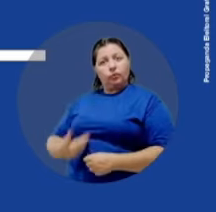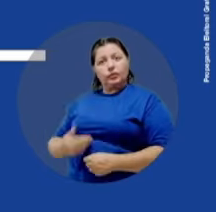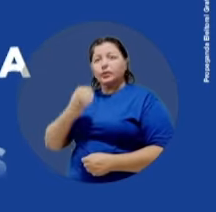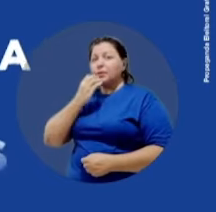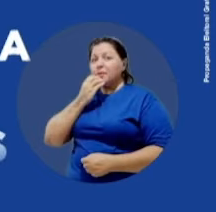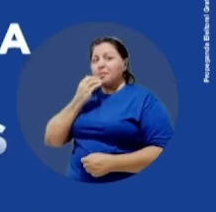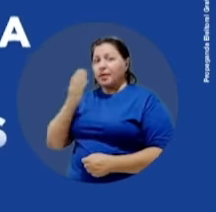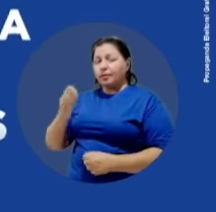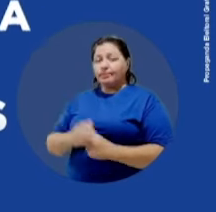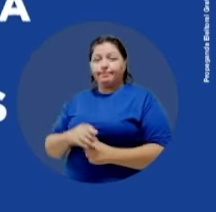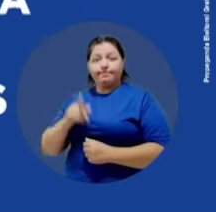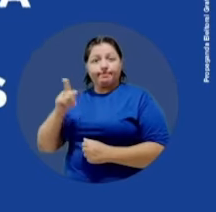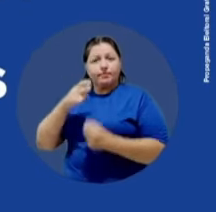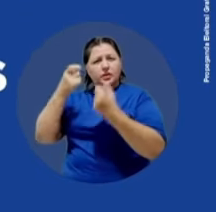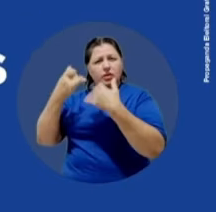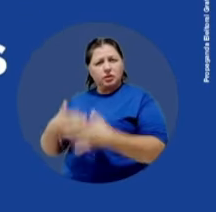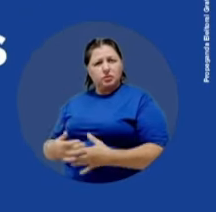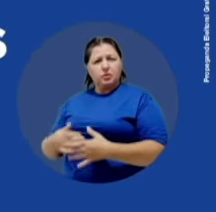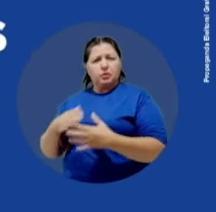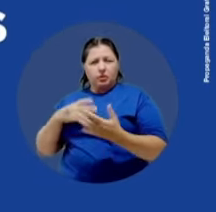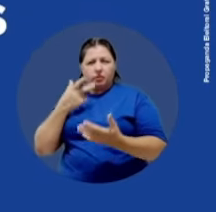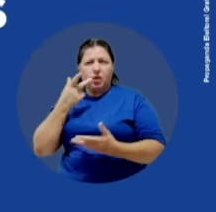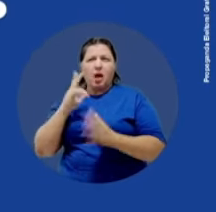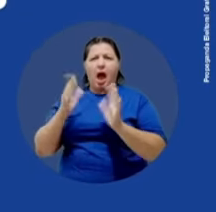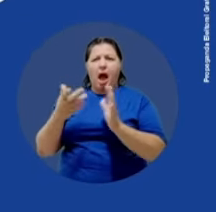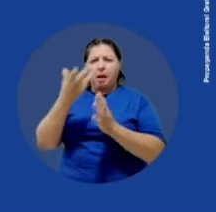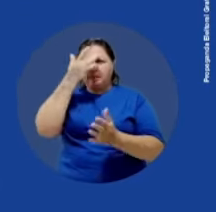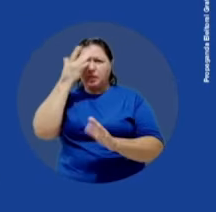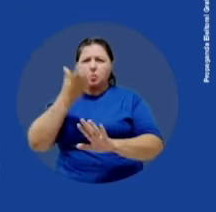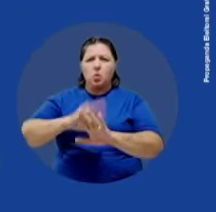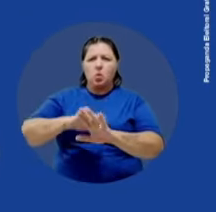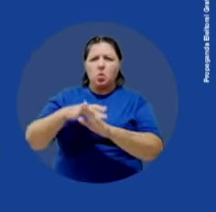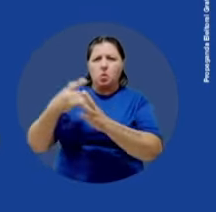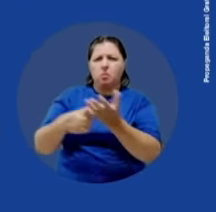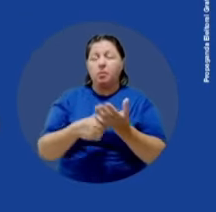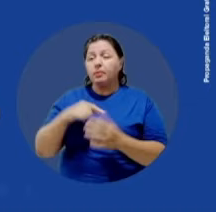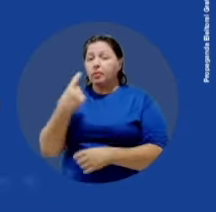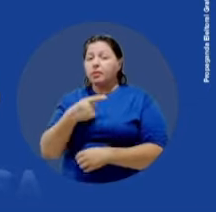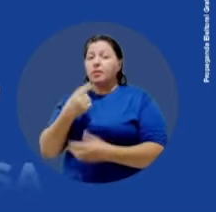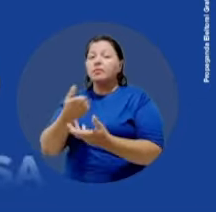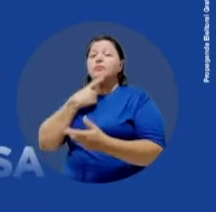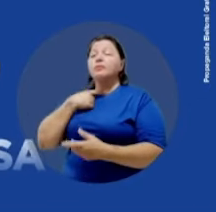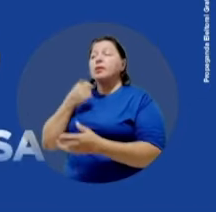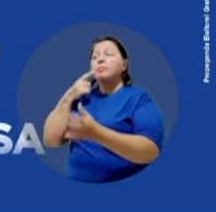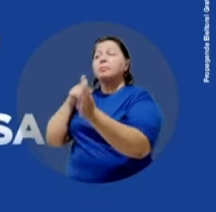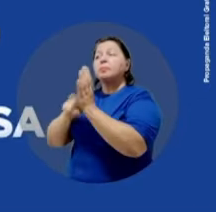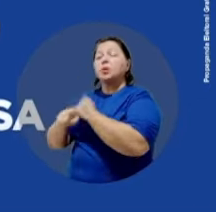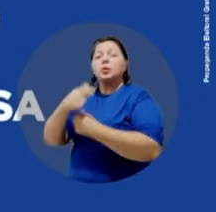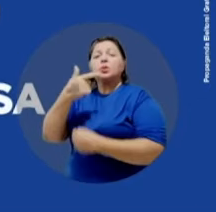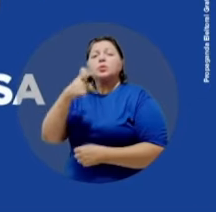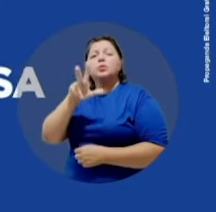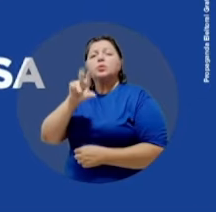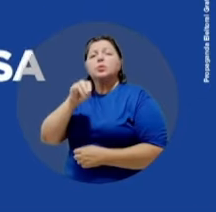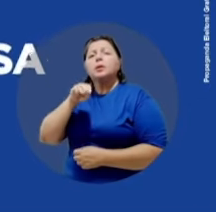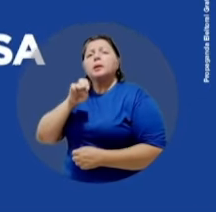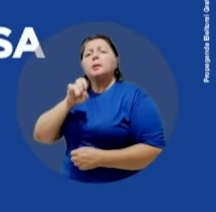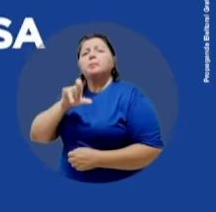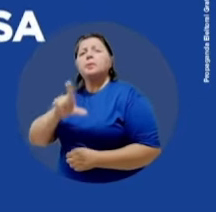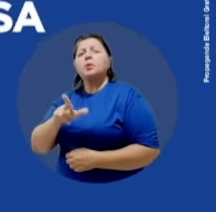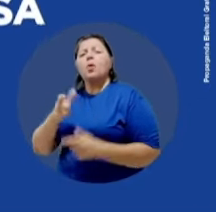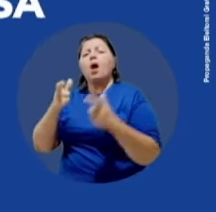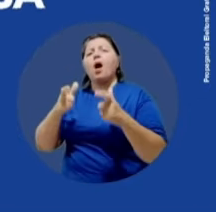governador afastado. Paulo Dantas, você diz que é vítima de uma grande armação, mas nós queremos saber de onde veio os